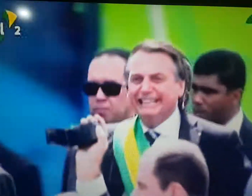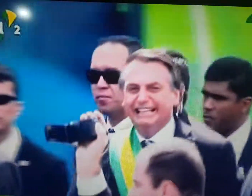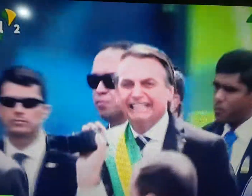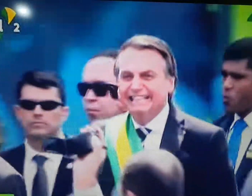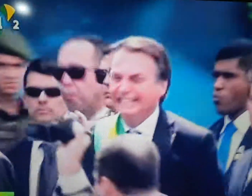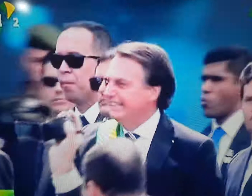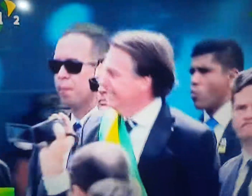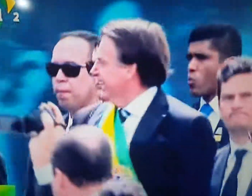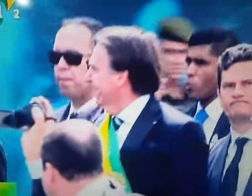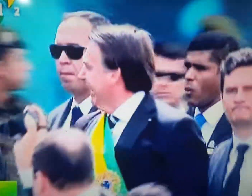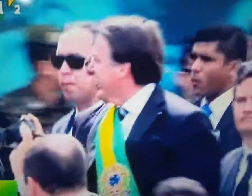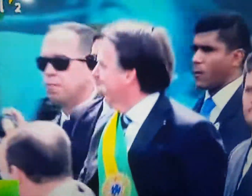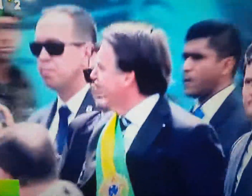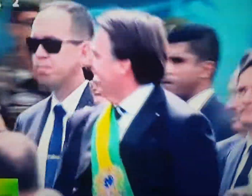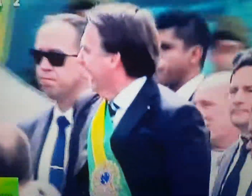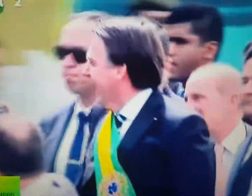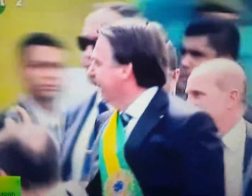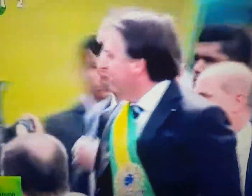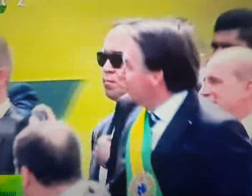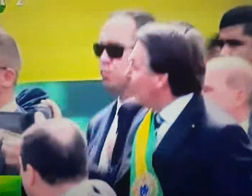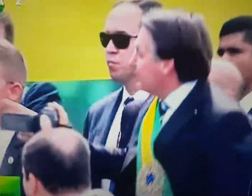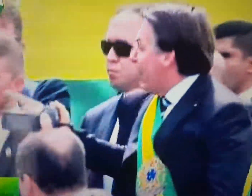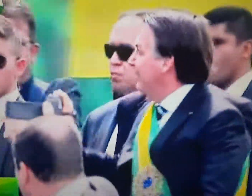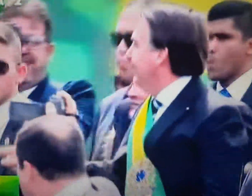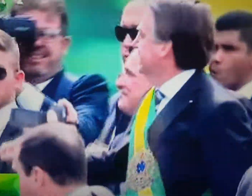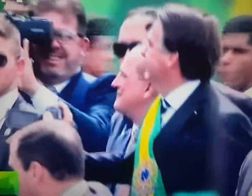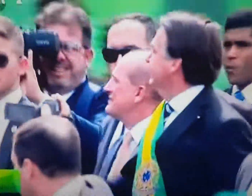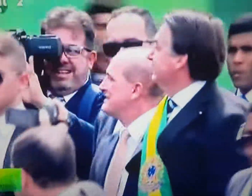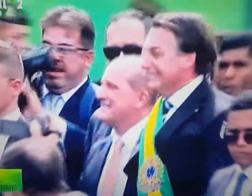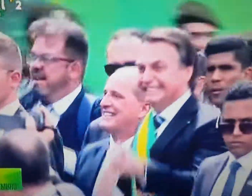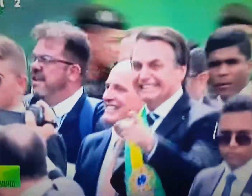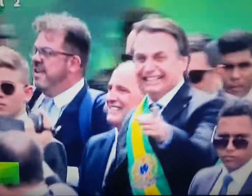Eterno herói. Fala, Mito!